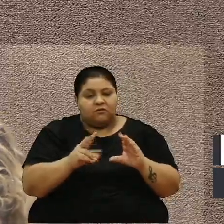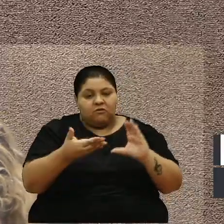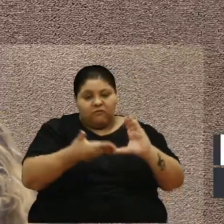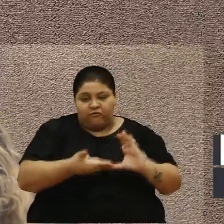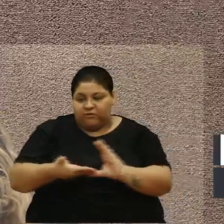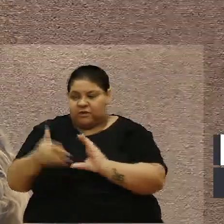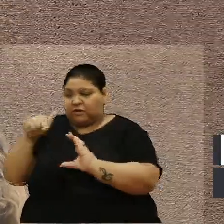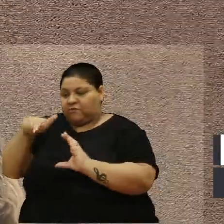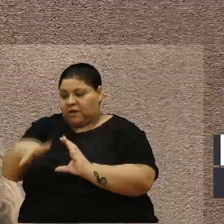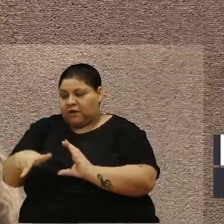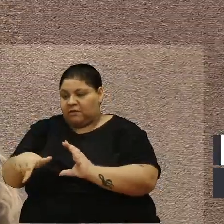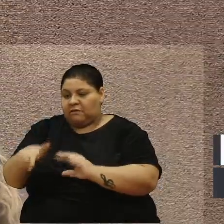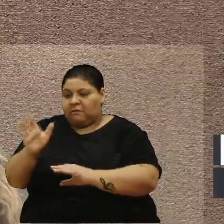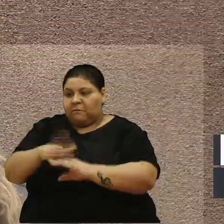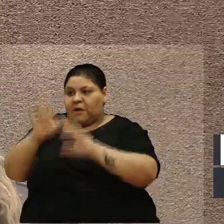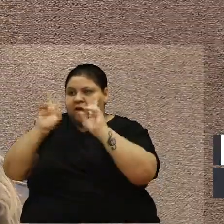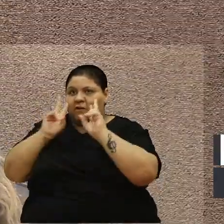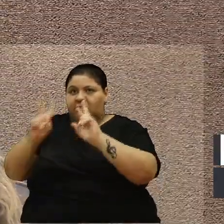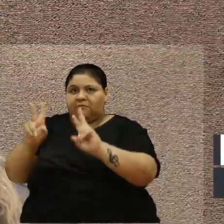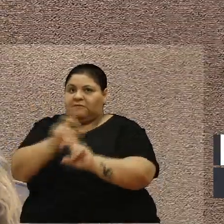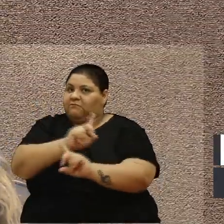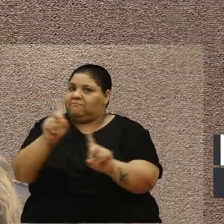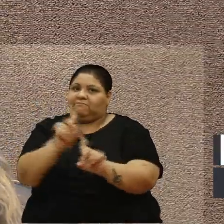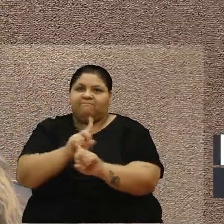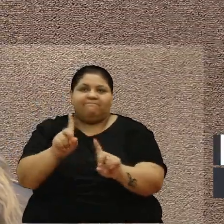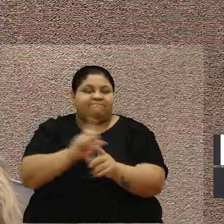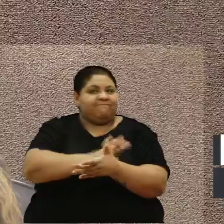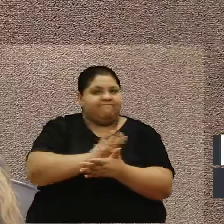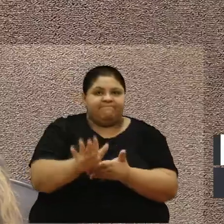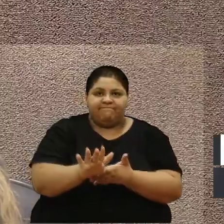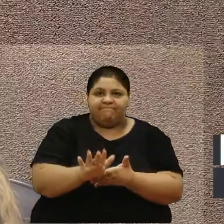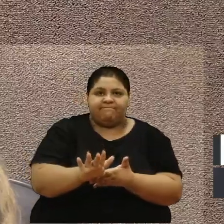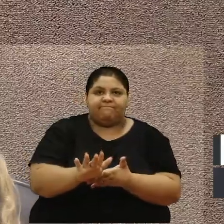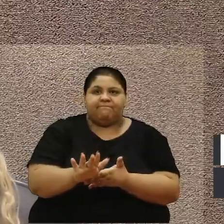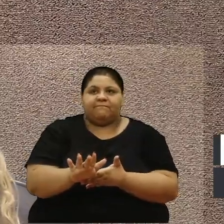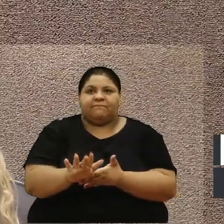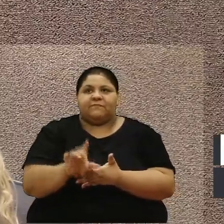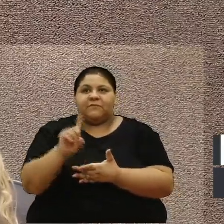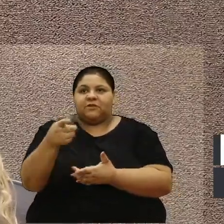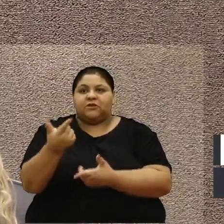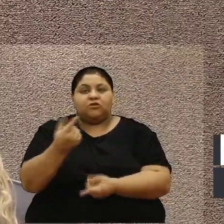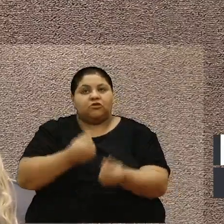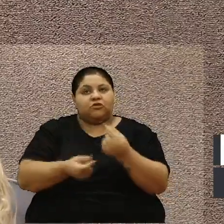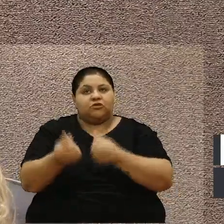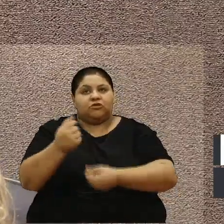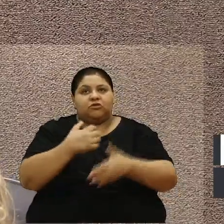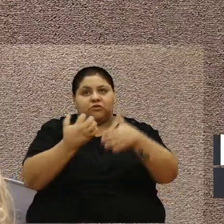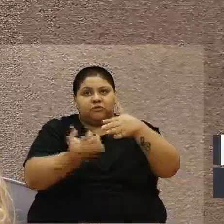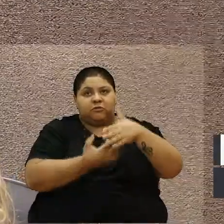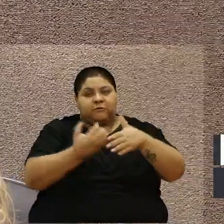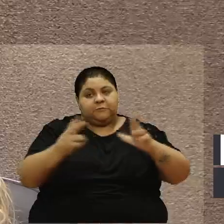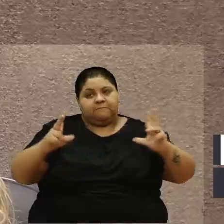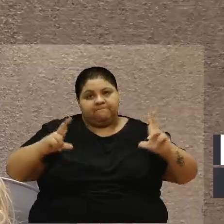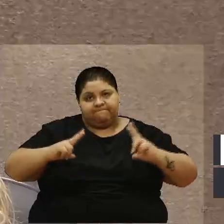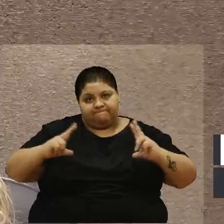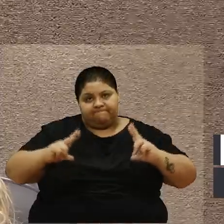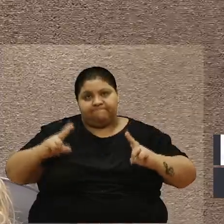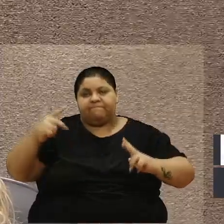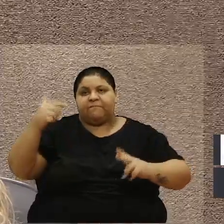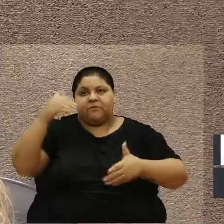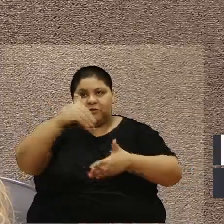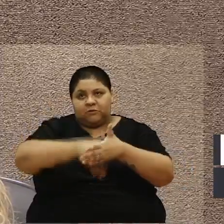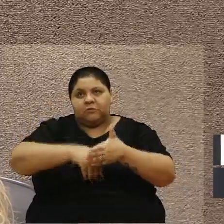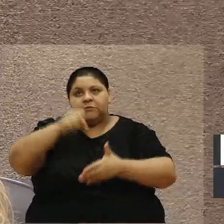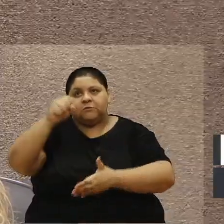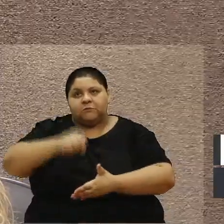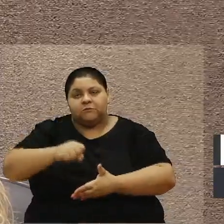ser mais visto. Então, não é uma questão discriminatória, é uma questão econômica de uma empresa privada. E votarei sim